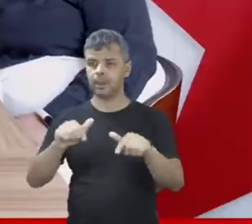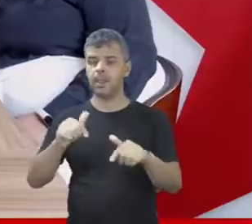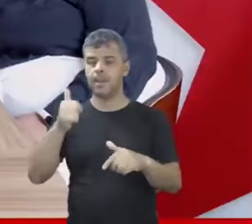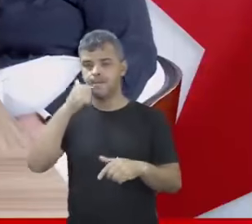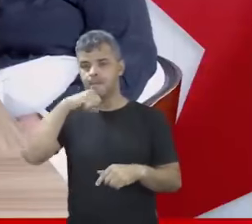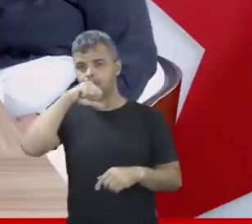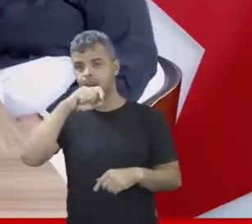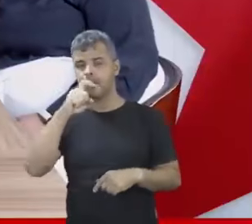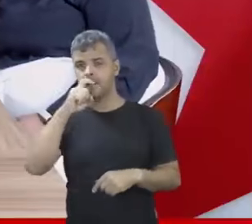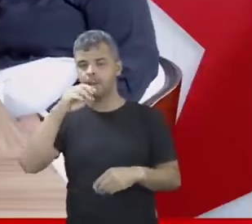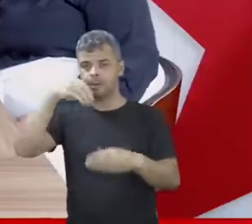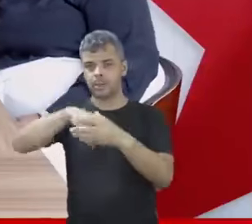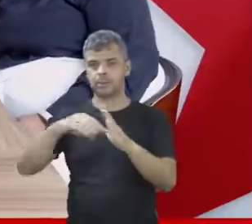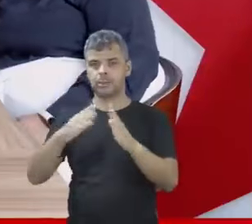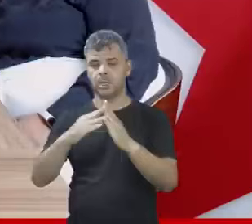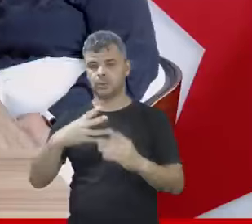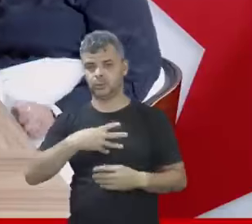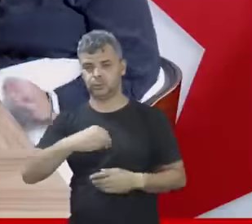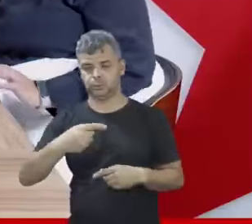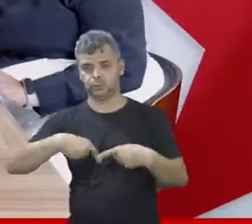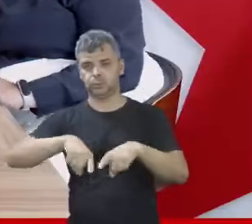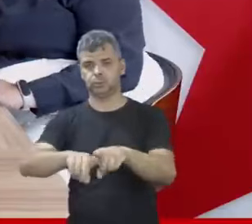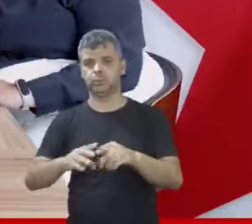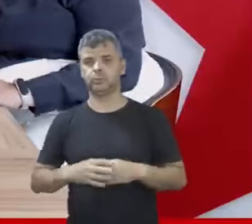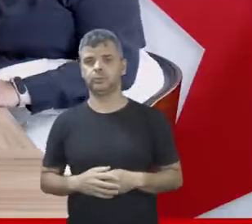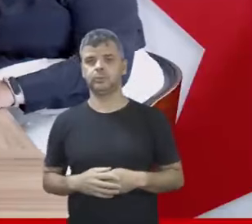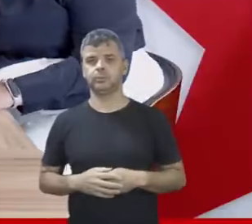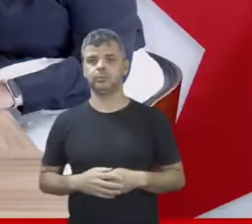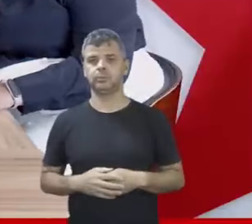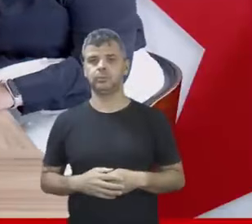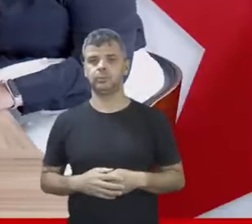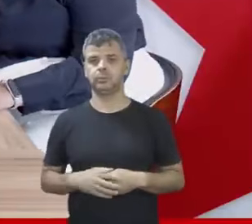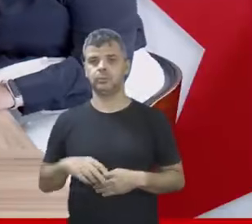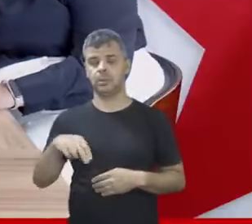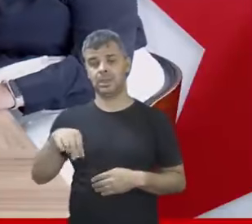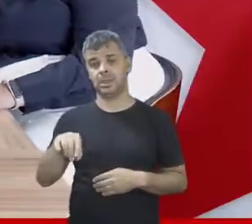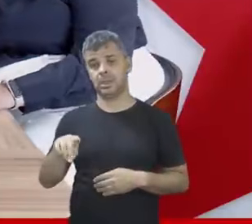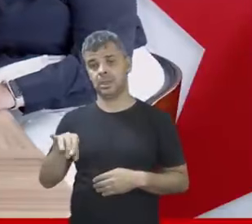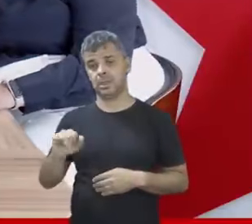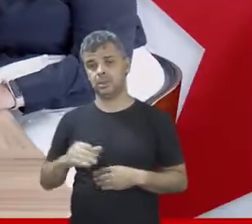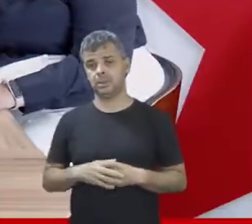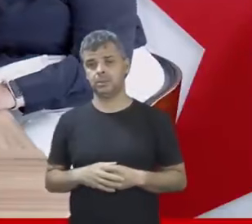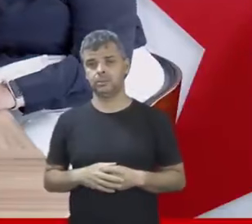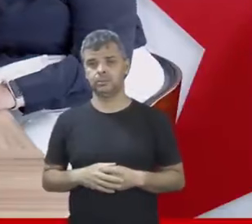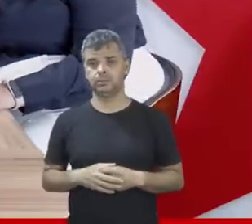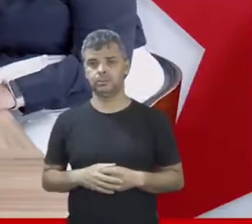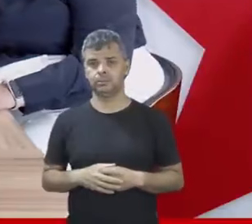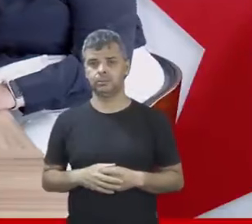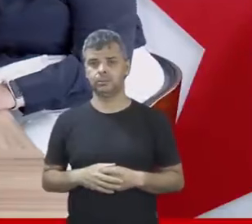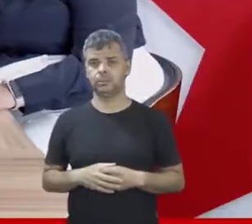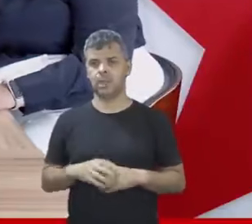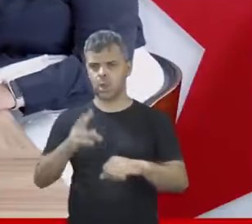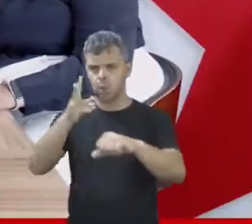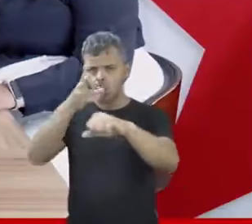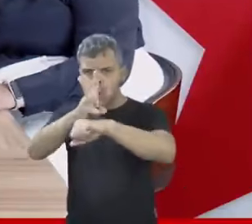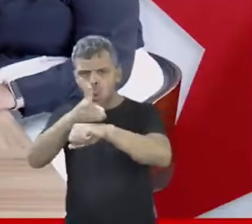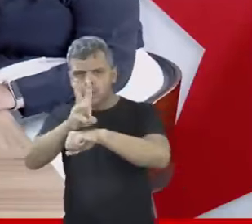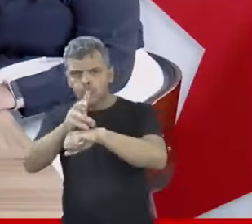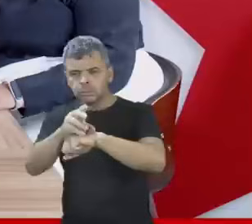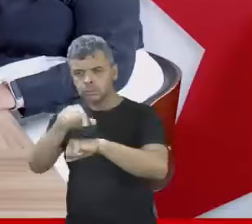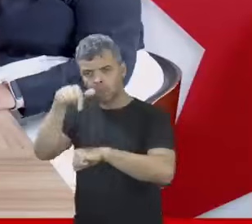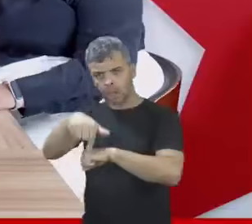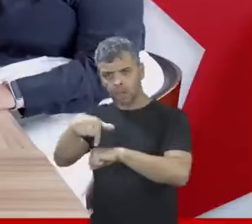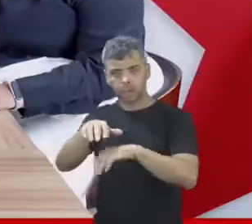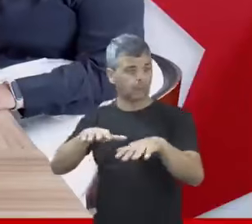estarem dentro de casa com seus filhos. É isso. Nádia. A gente tem um WhatsApp por aqui no Pode Tremer. Tu